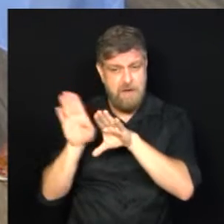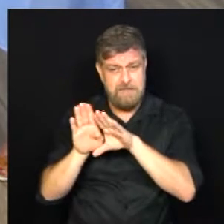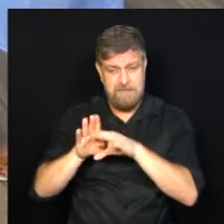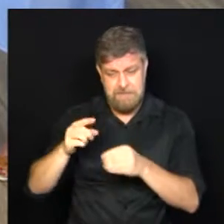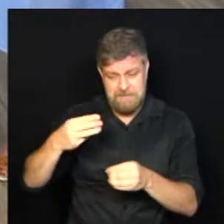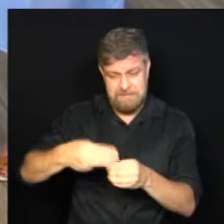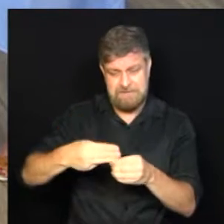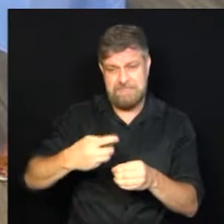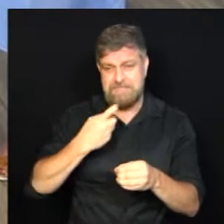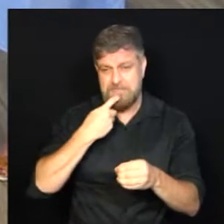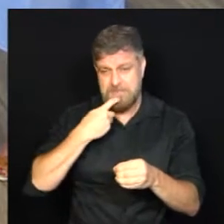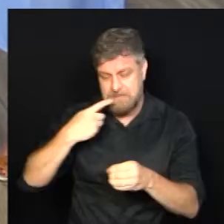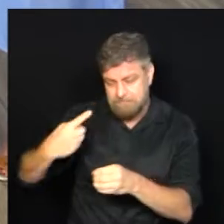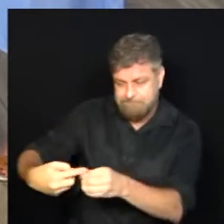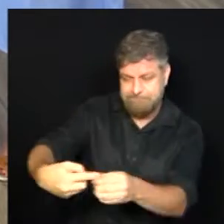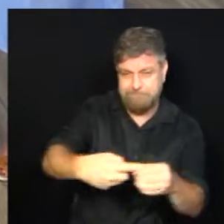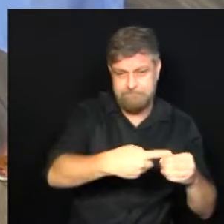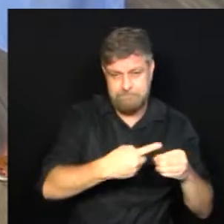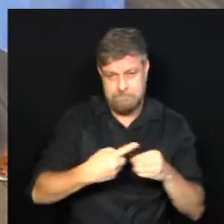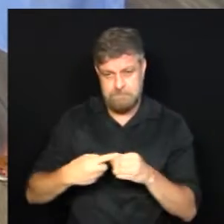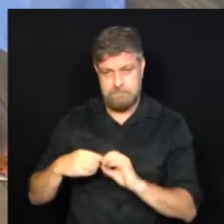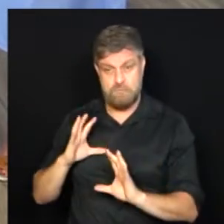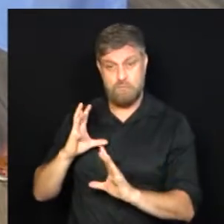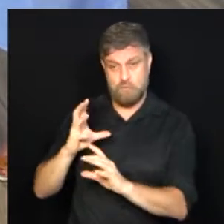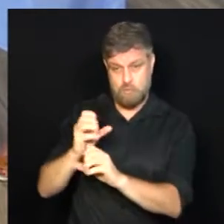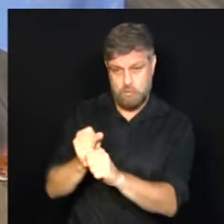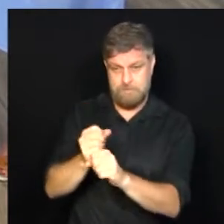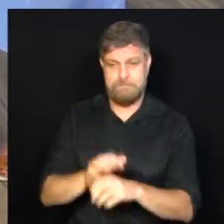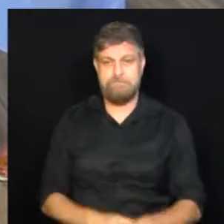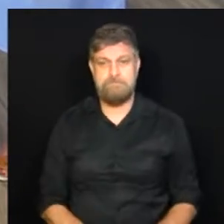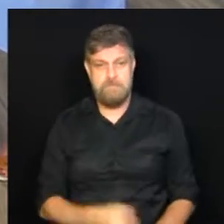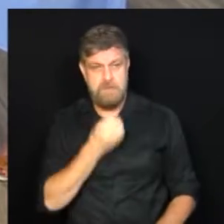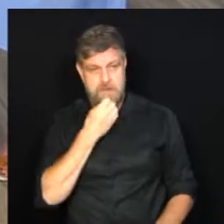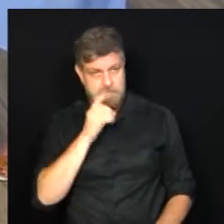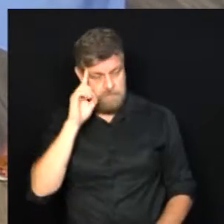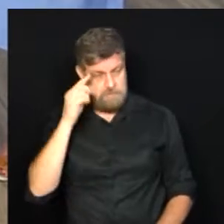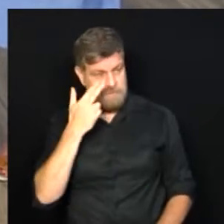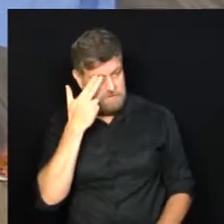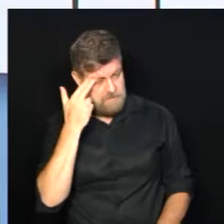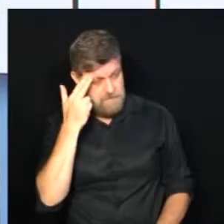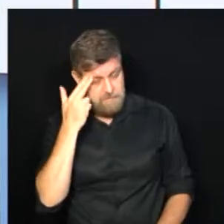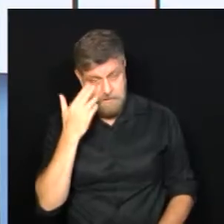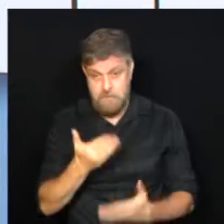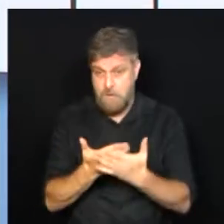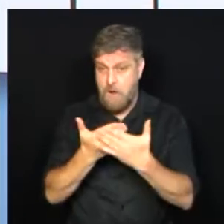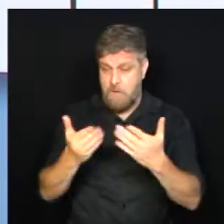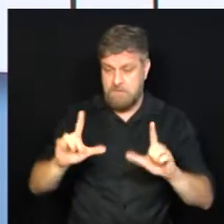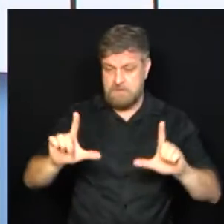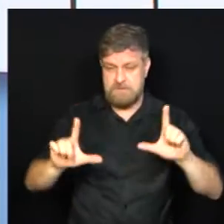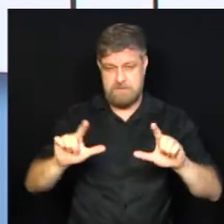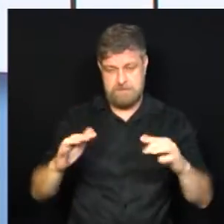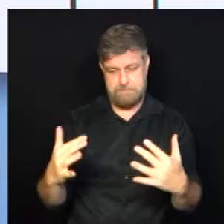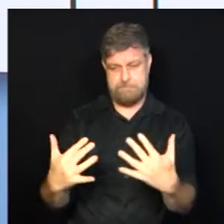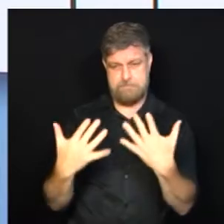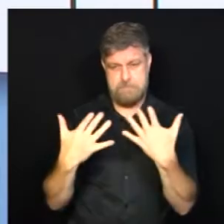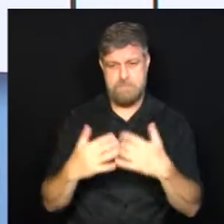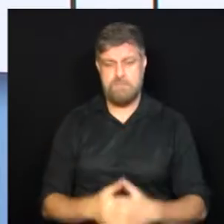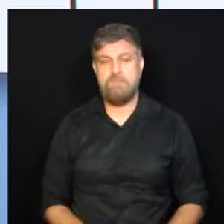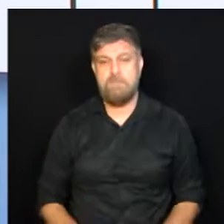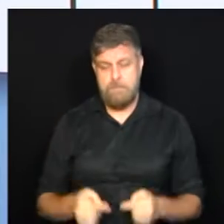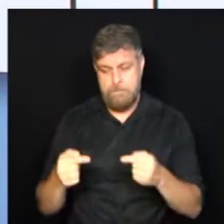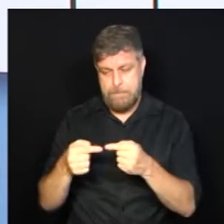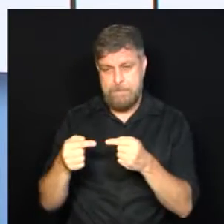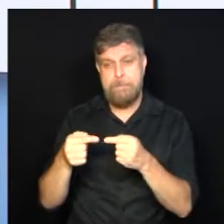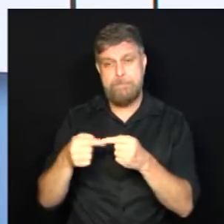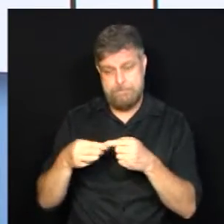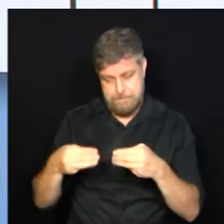região metropolitana de Campinas e também na nossa cidade. Bom dia, Gabriel. Bom dia a você aí de casa. E de acordo com o